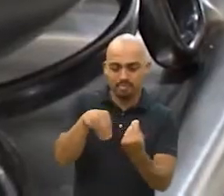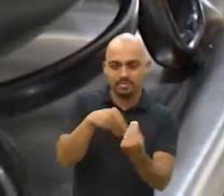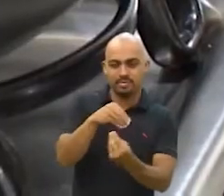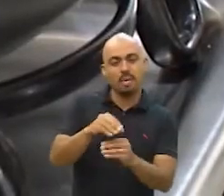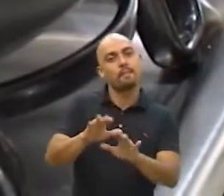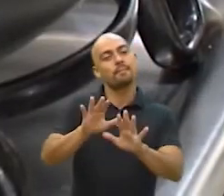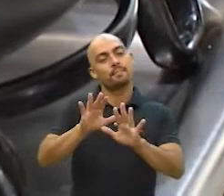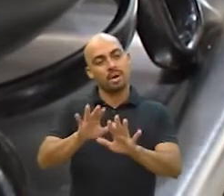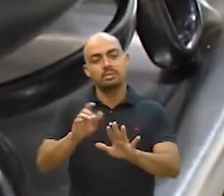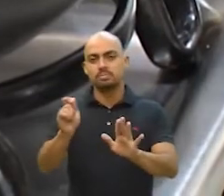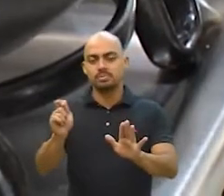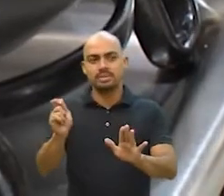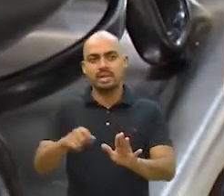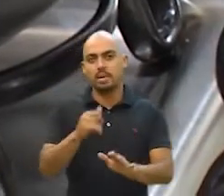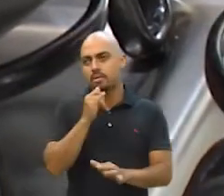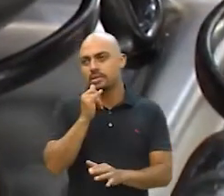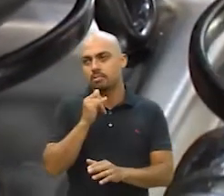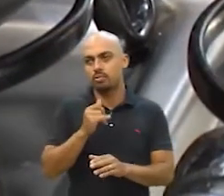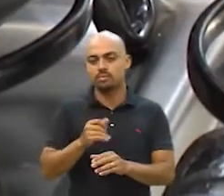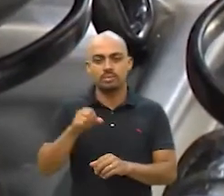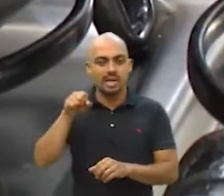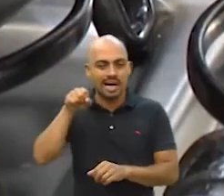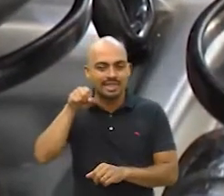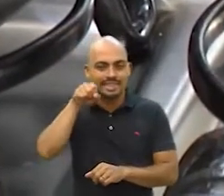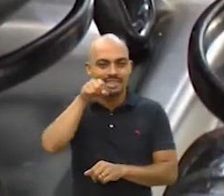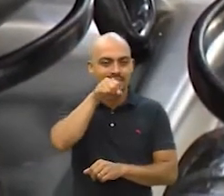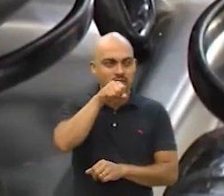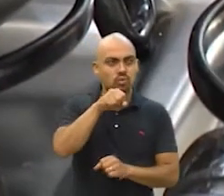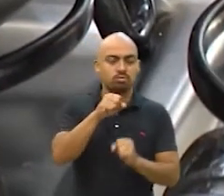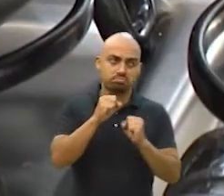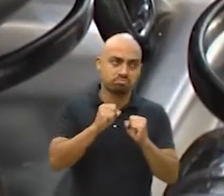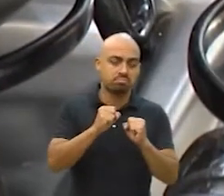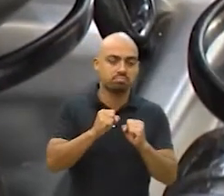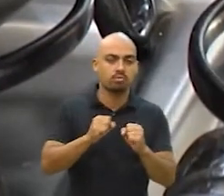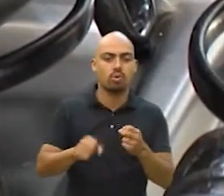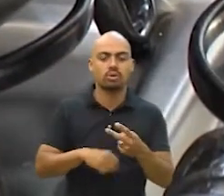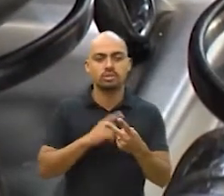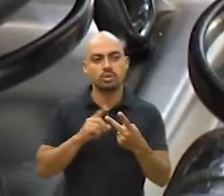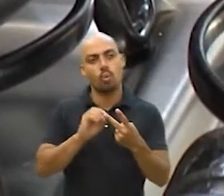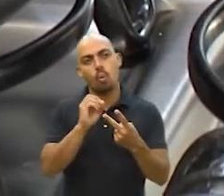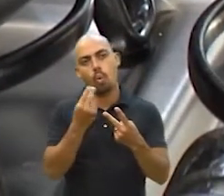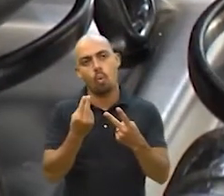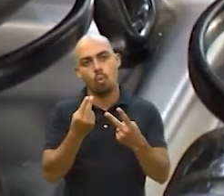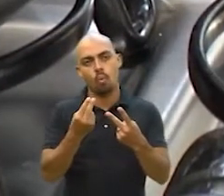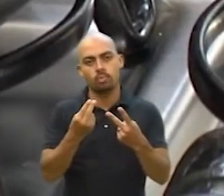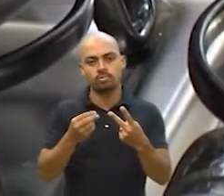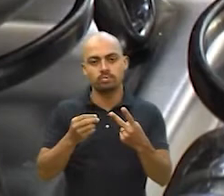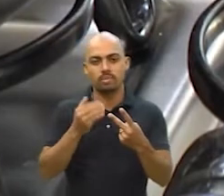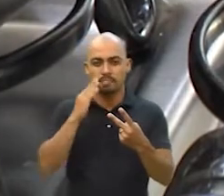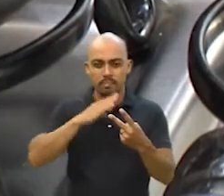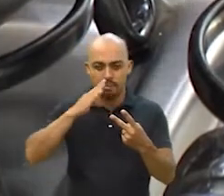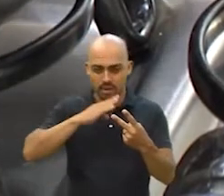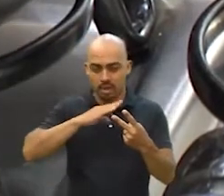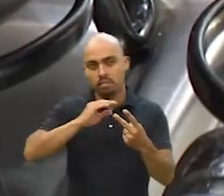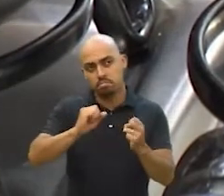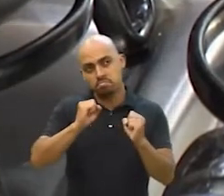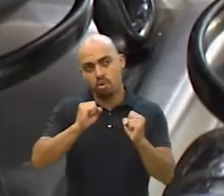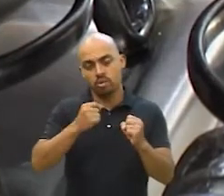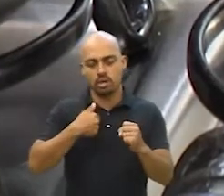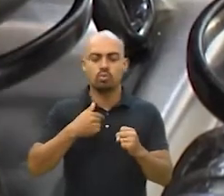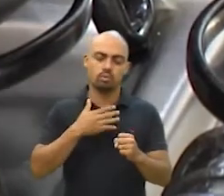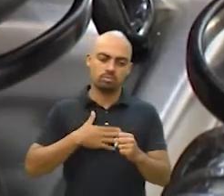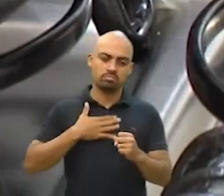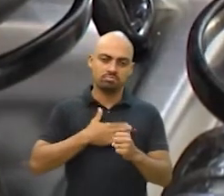pode colocar... uma cenoura desidratada, você pode colocar pimenta, pra quem gosta. Eu sou muito